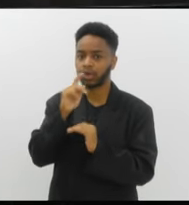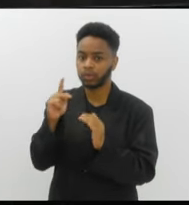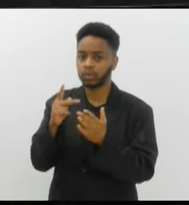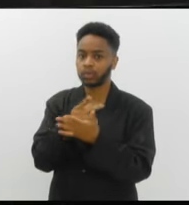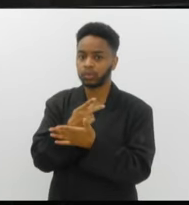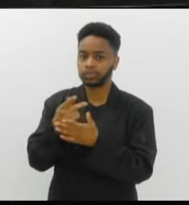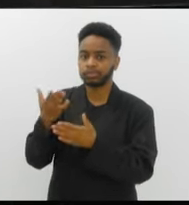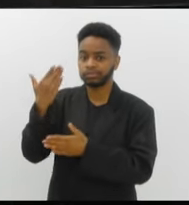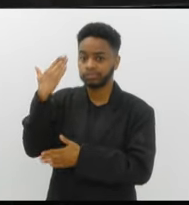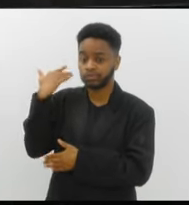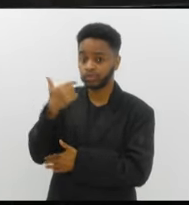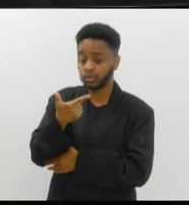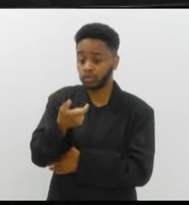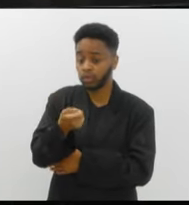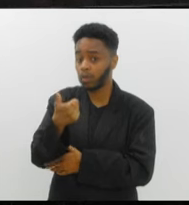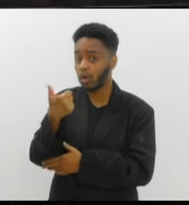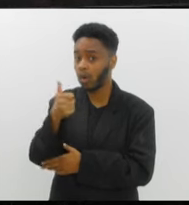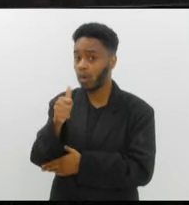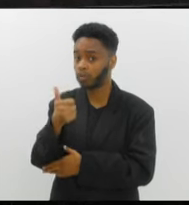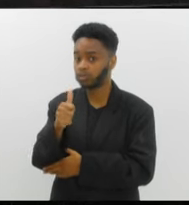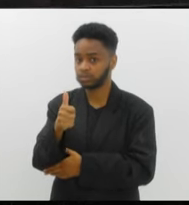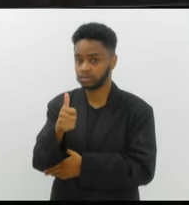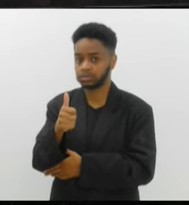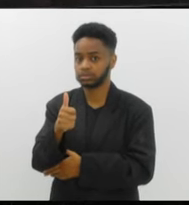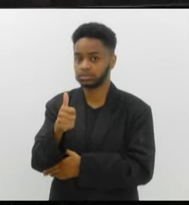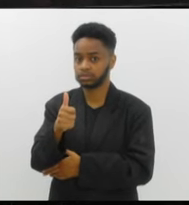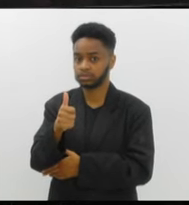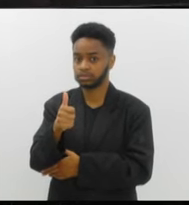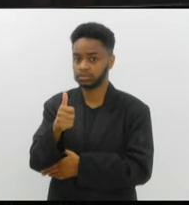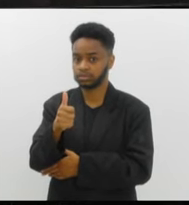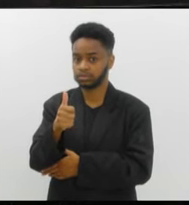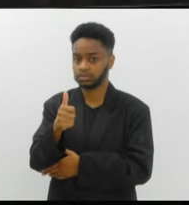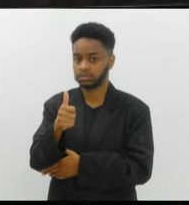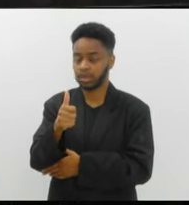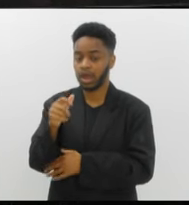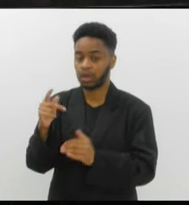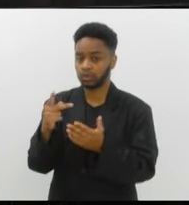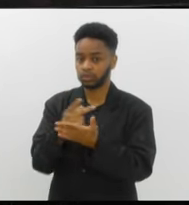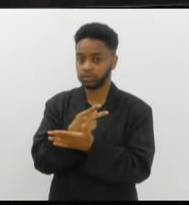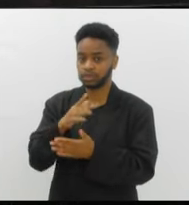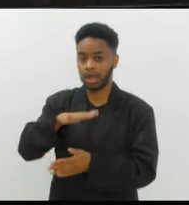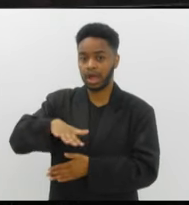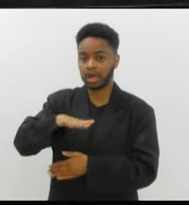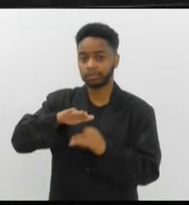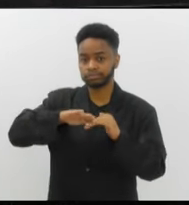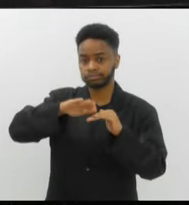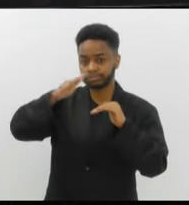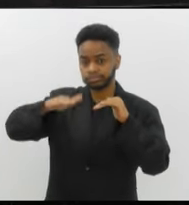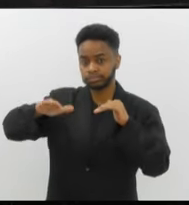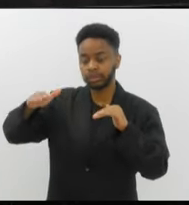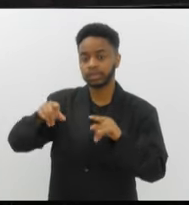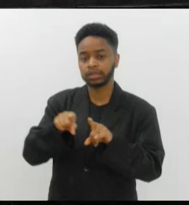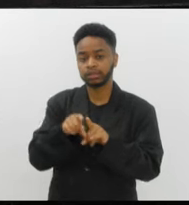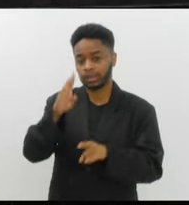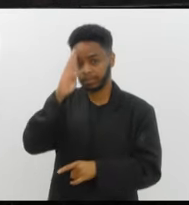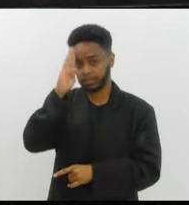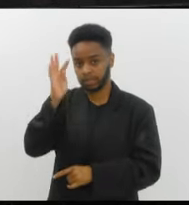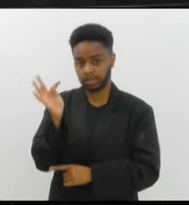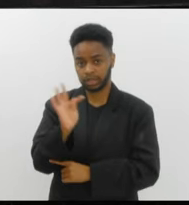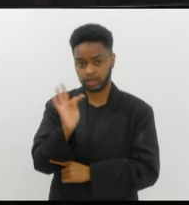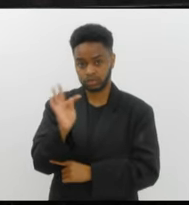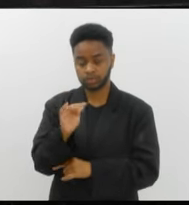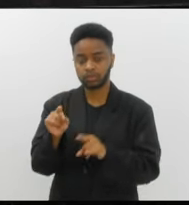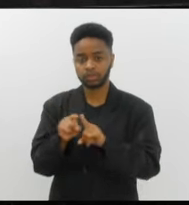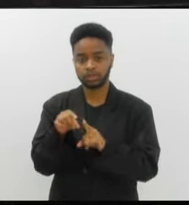de 2011, que pegou a região serrana como um todo, principalmente Teresópolis